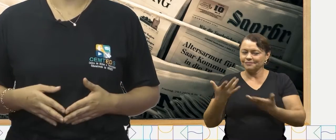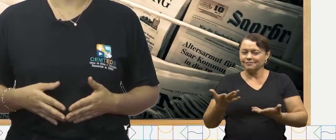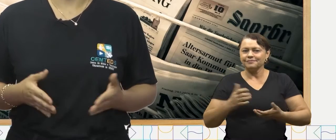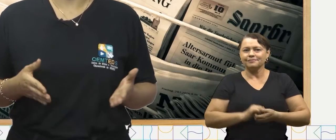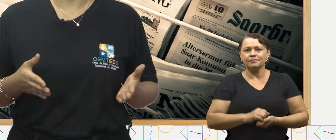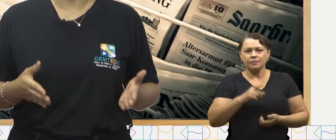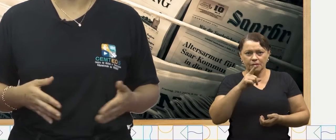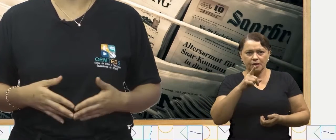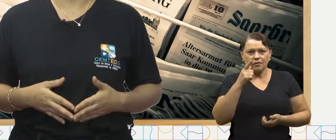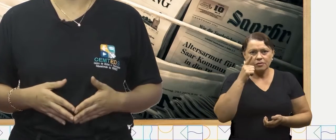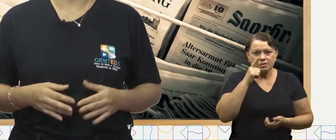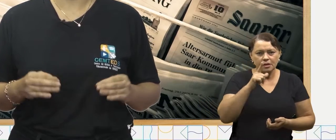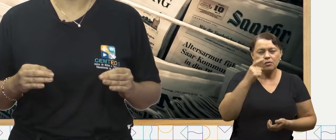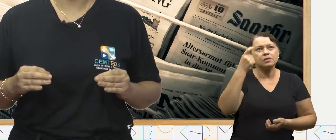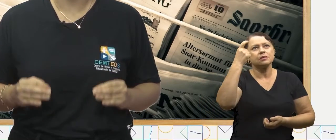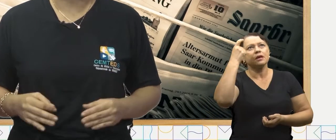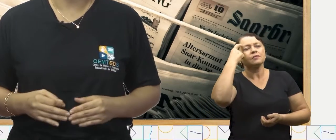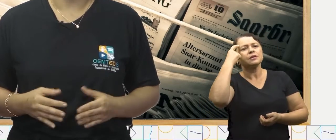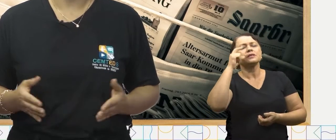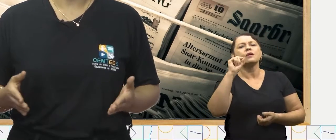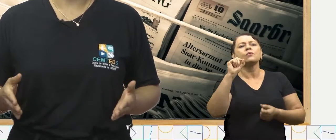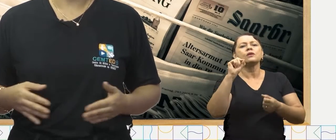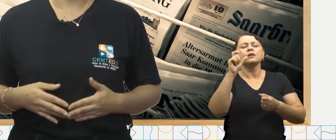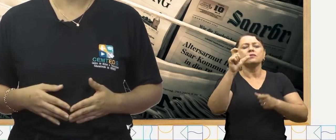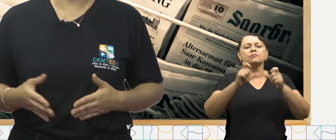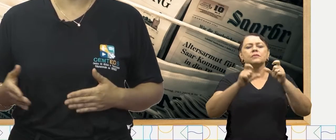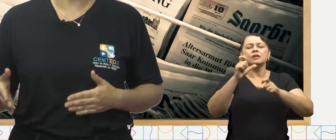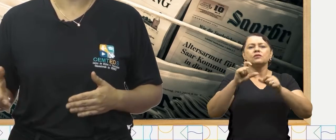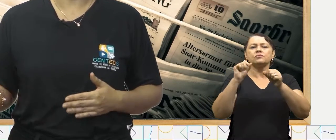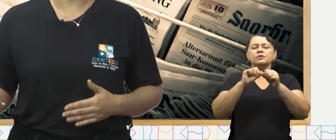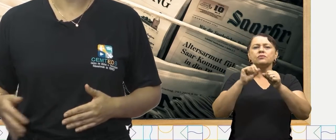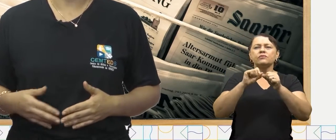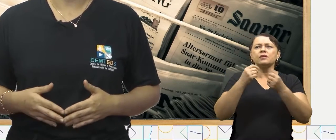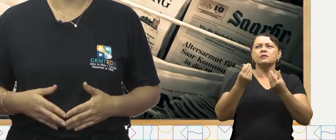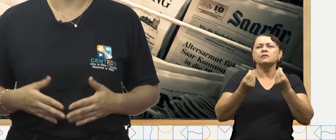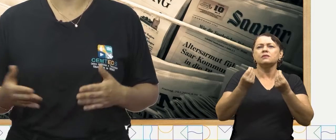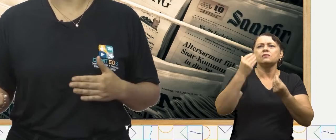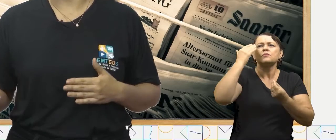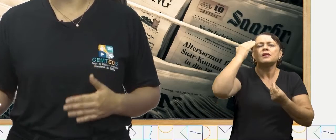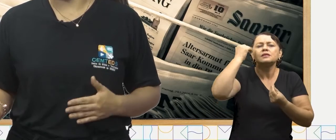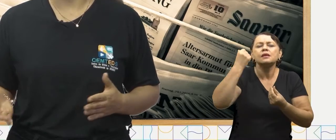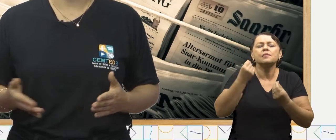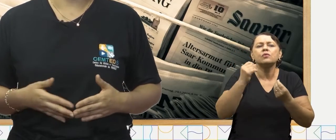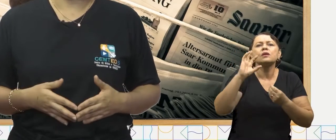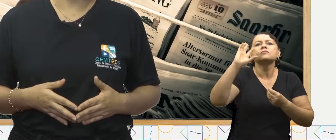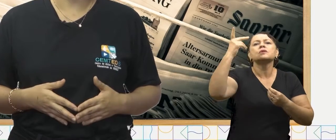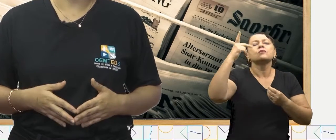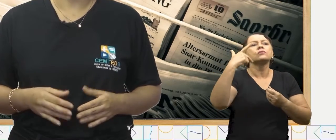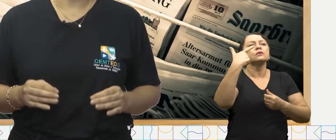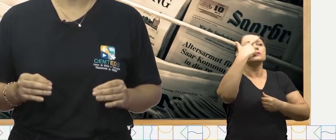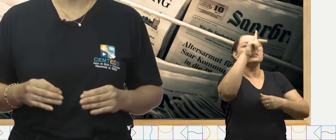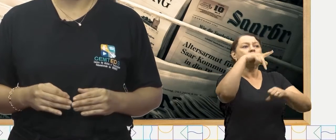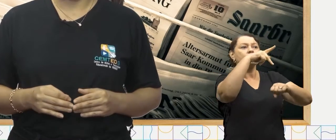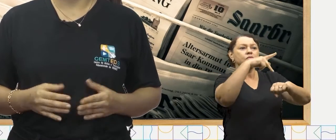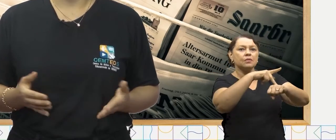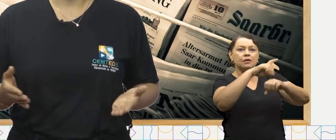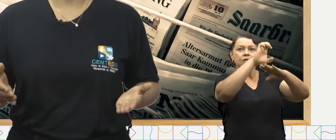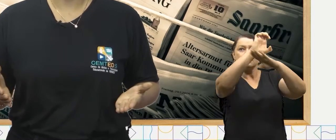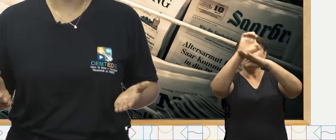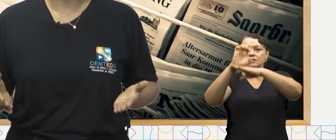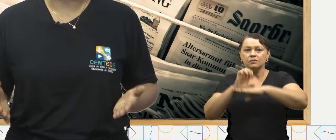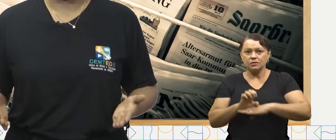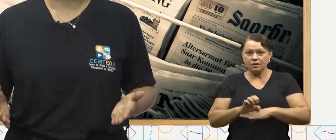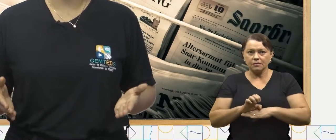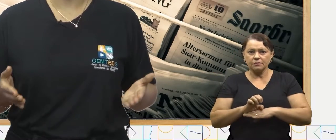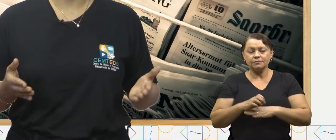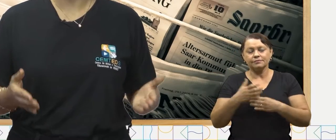consegue imaginar o que as pessoas faziam para saber o que acontecia em outros estados ou países? Dizem